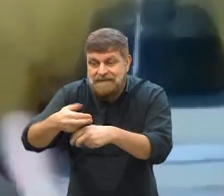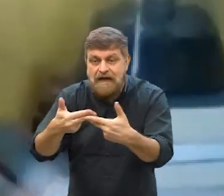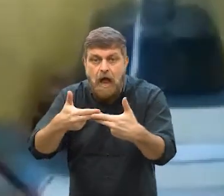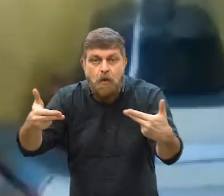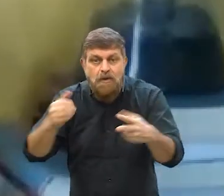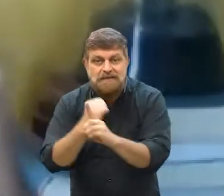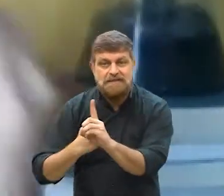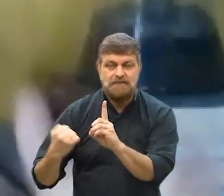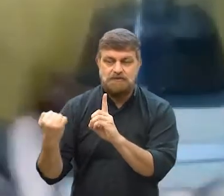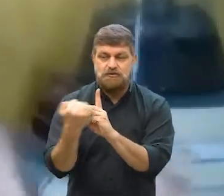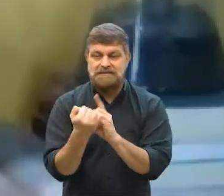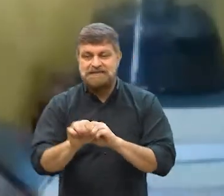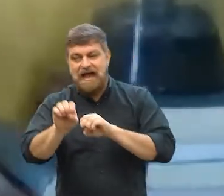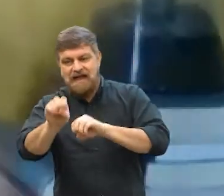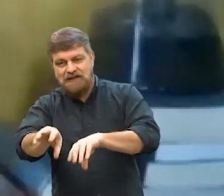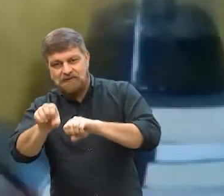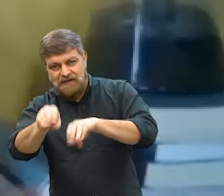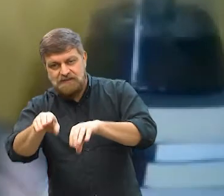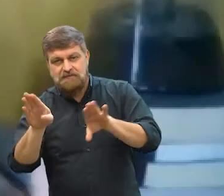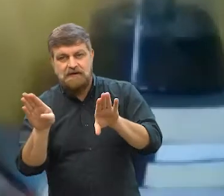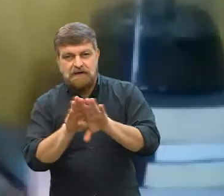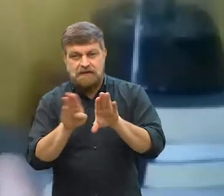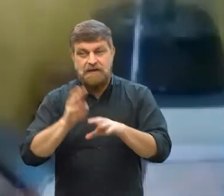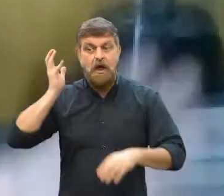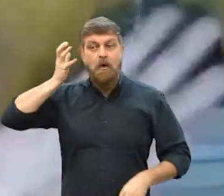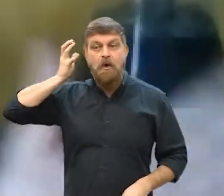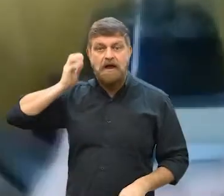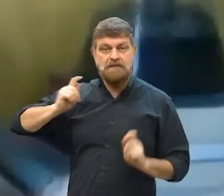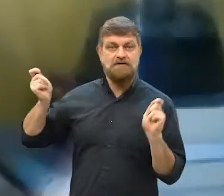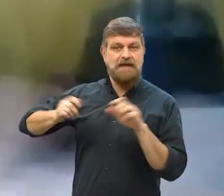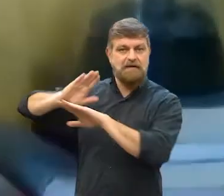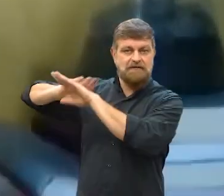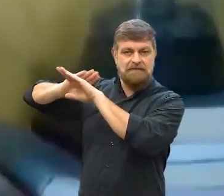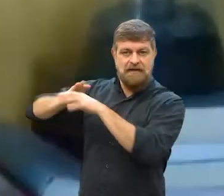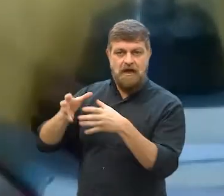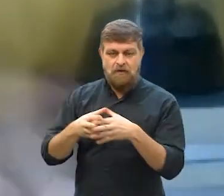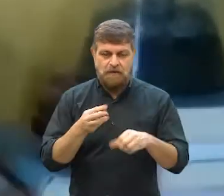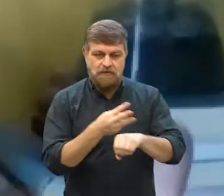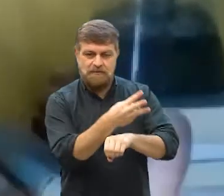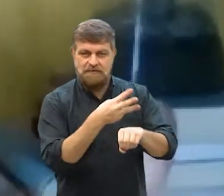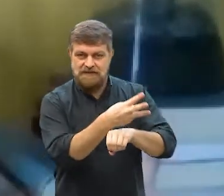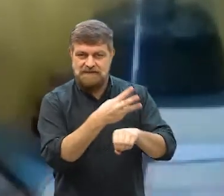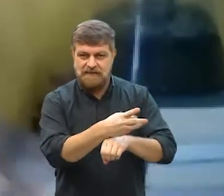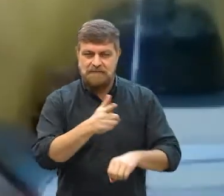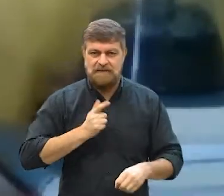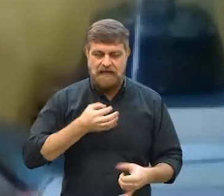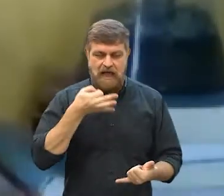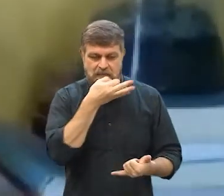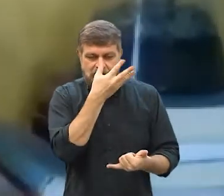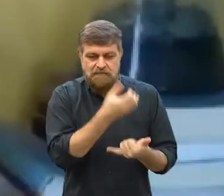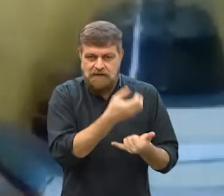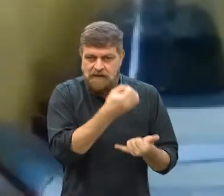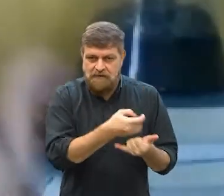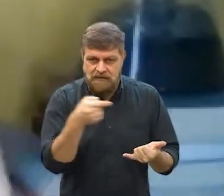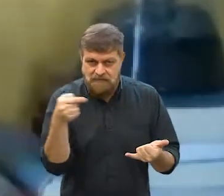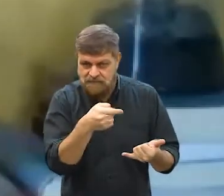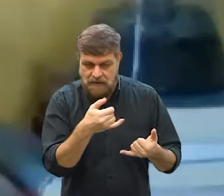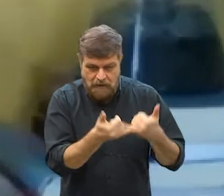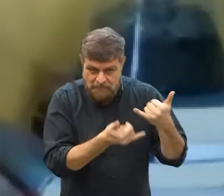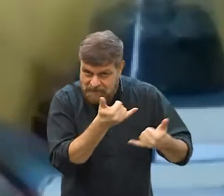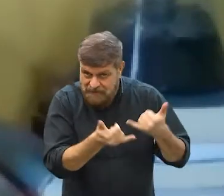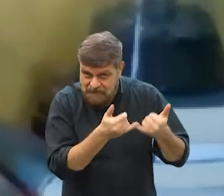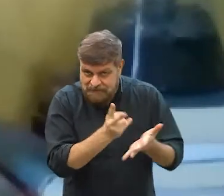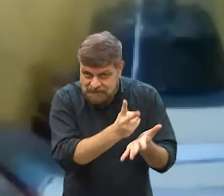também sociais educativas e isso o rádio pode fazer então os grupos do WhatsApp os áudios de WhatsApp não precisam ser só